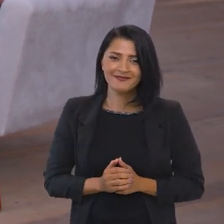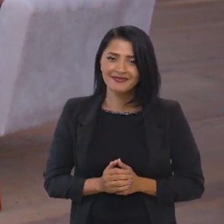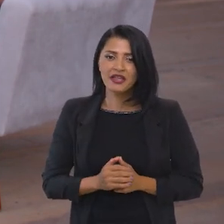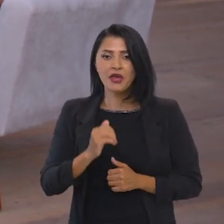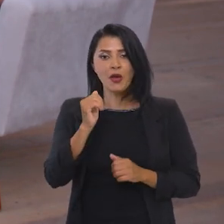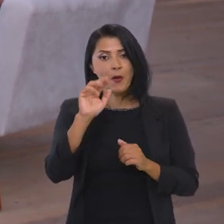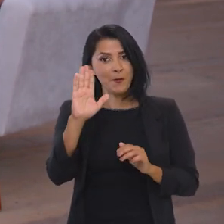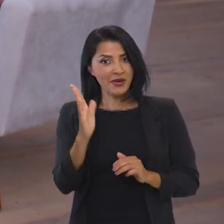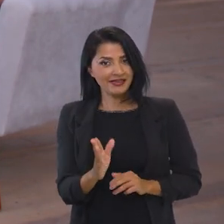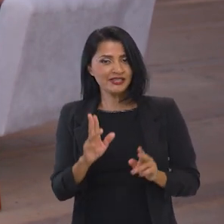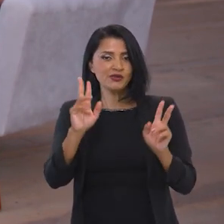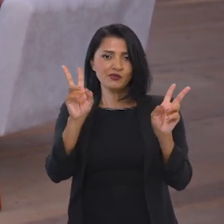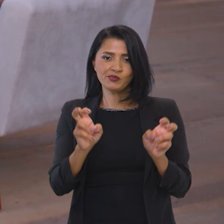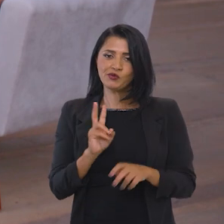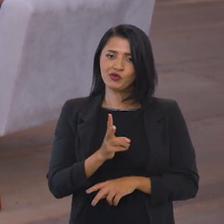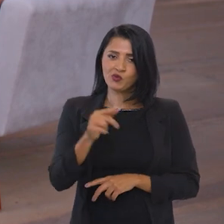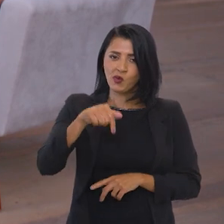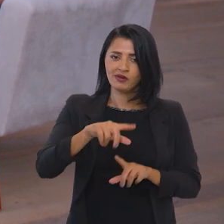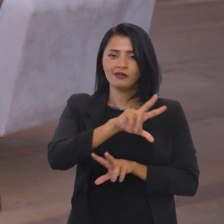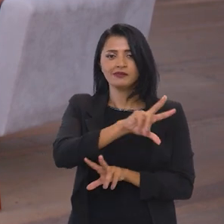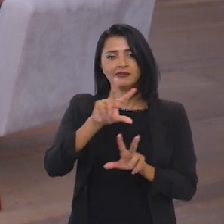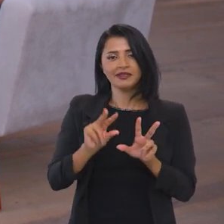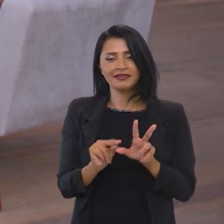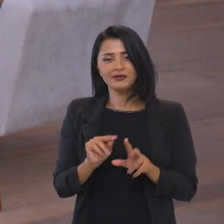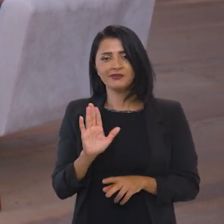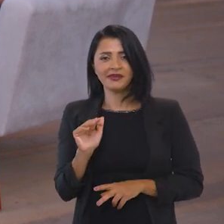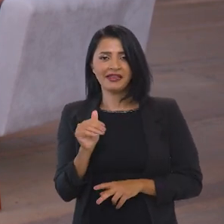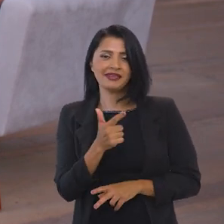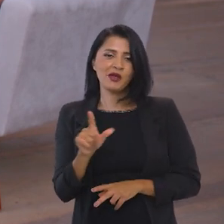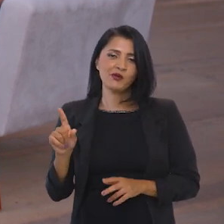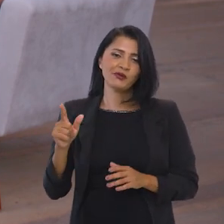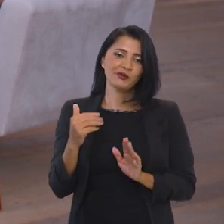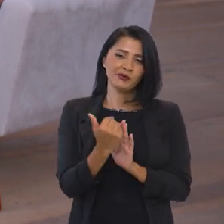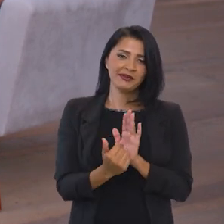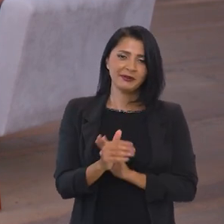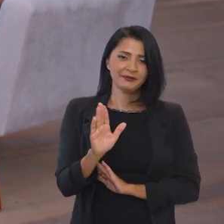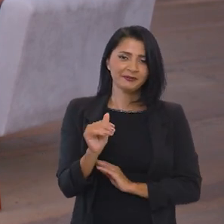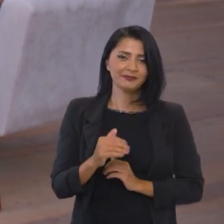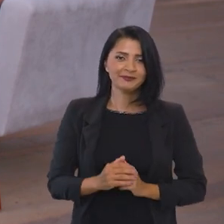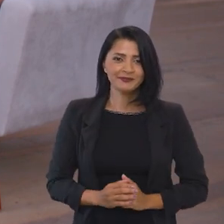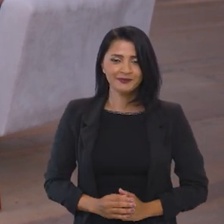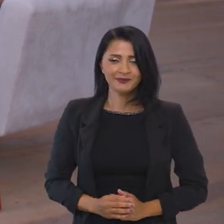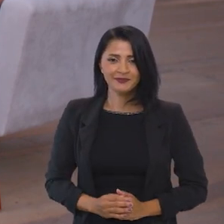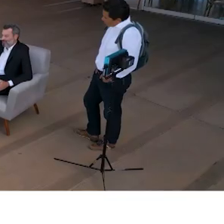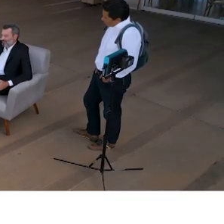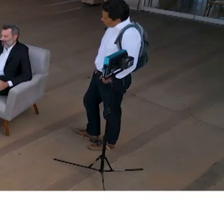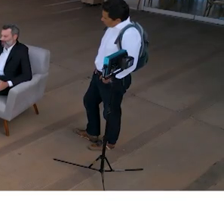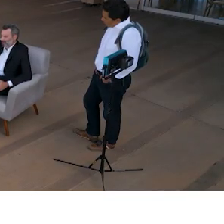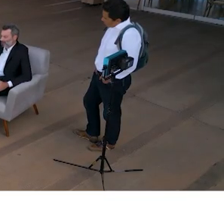redes sociais. O Brasil continua em pauta aqui na TV Brasil. Até o próximo programa.